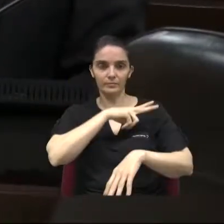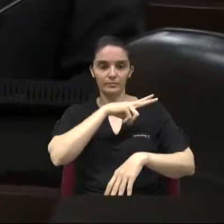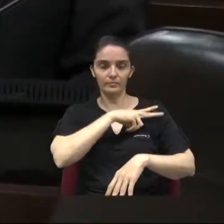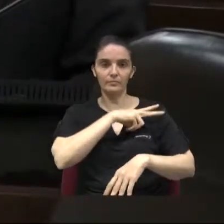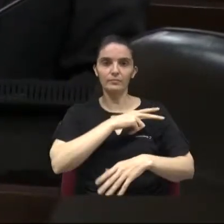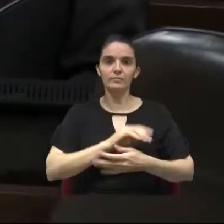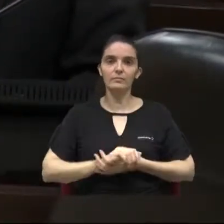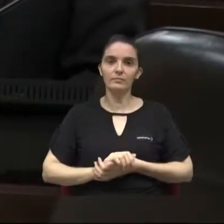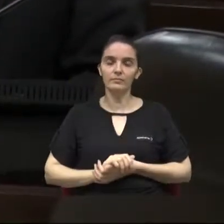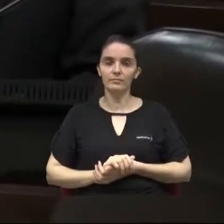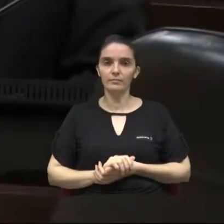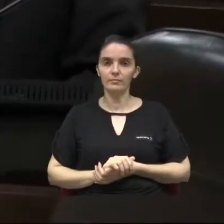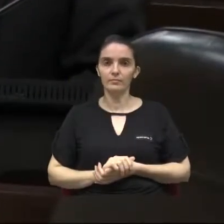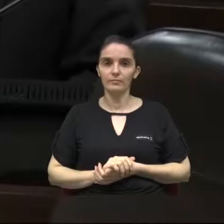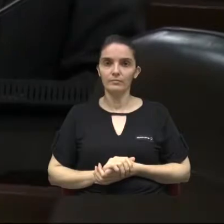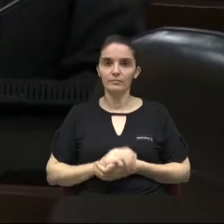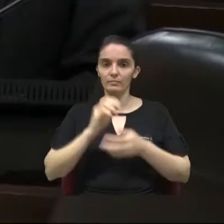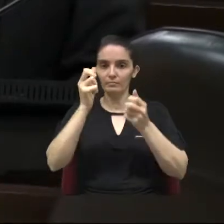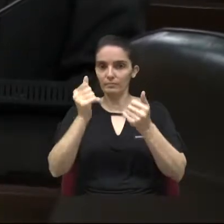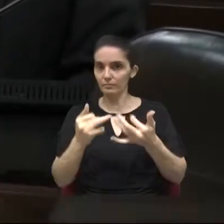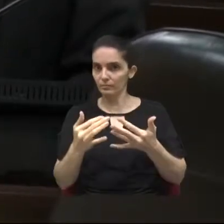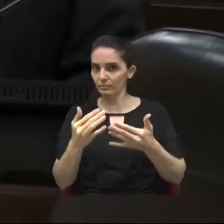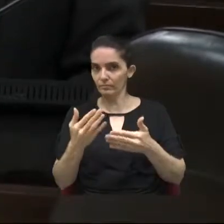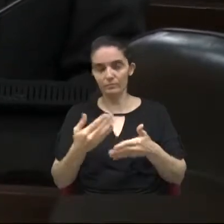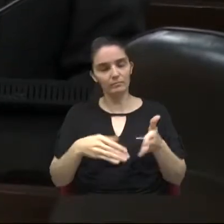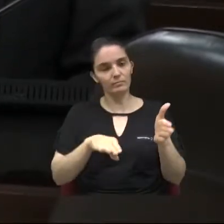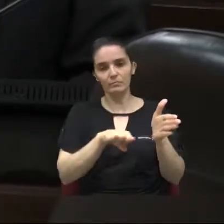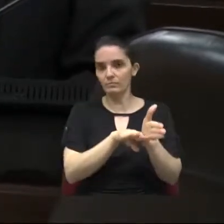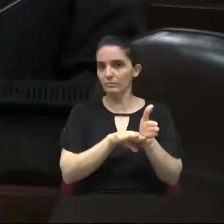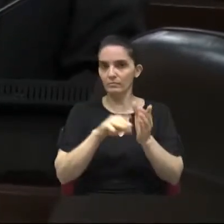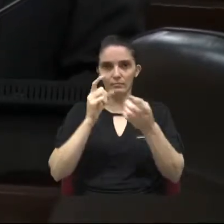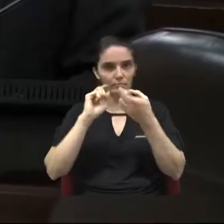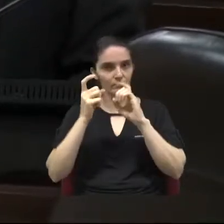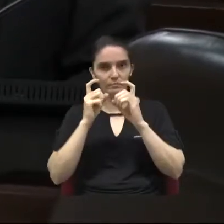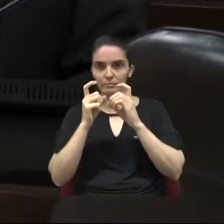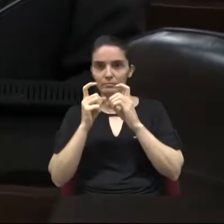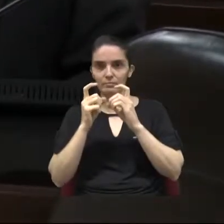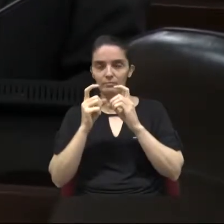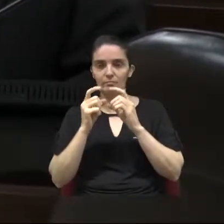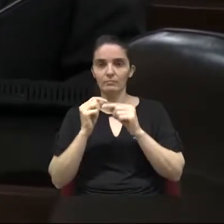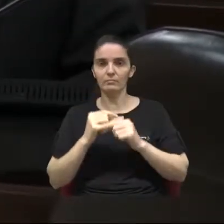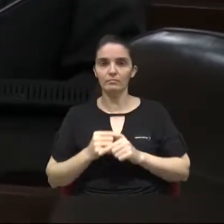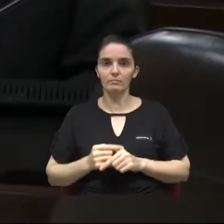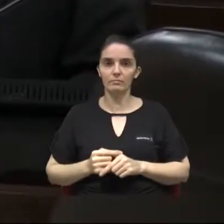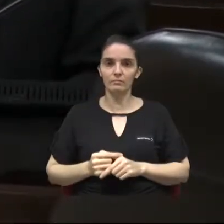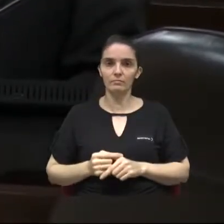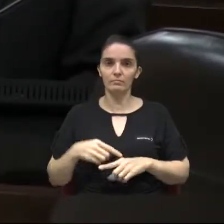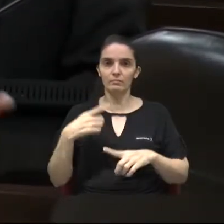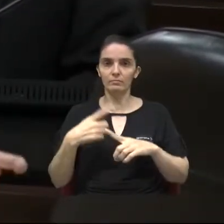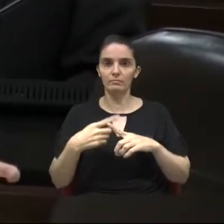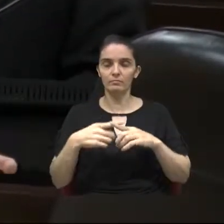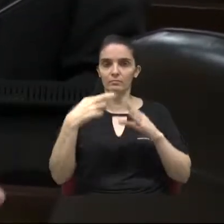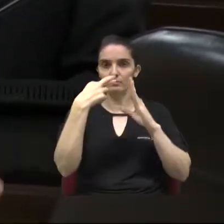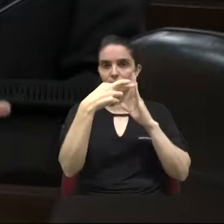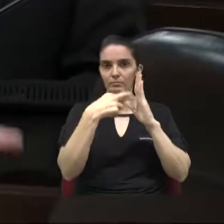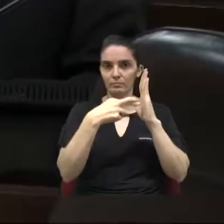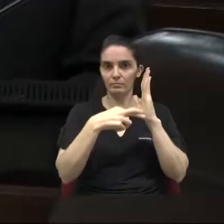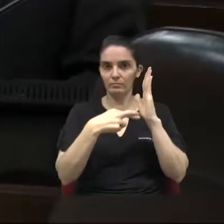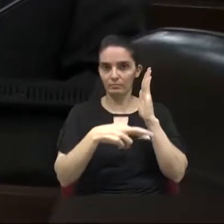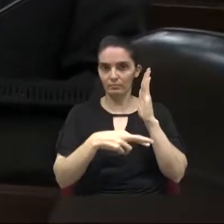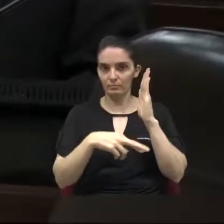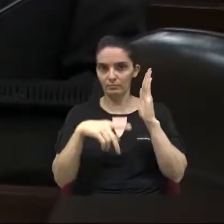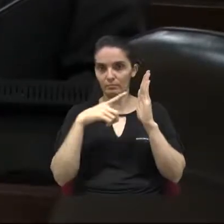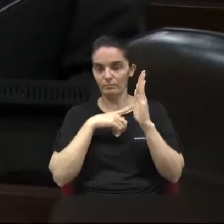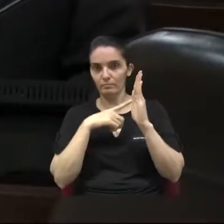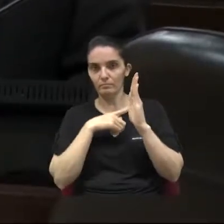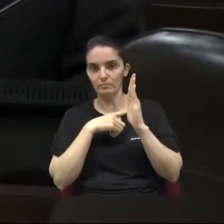e já adiantou que não virá ao expediente até o término, em virtude daquela nova regra acordada com relação à validade